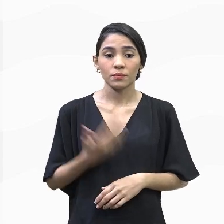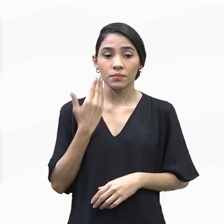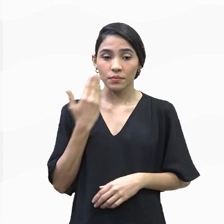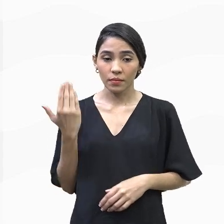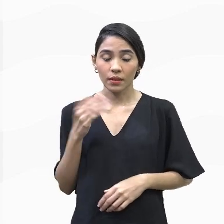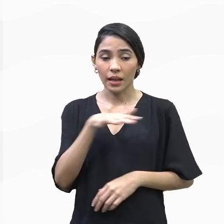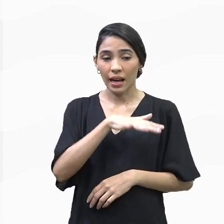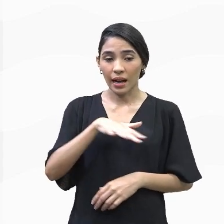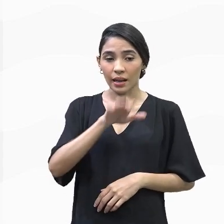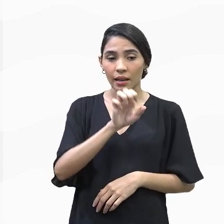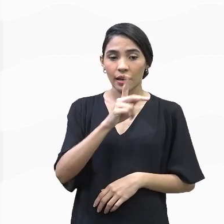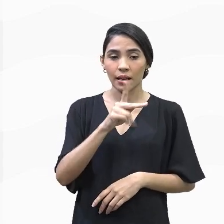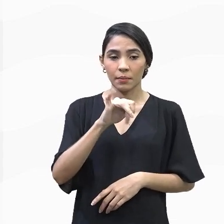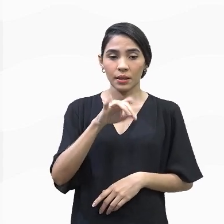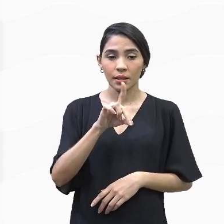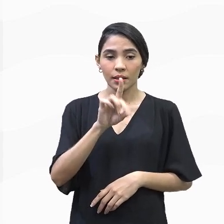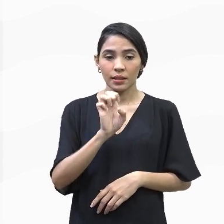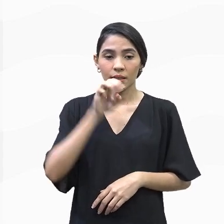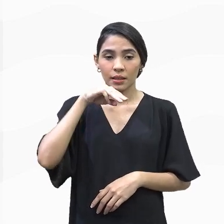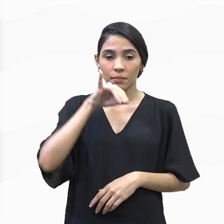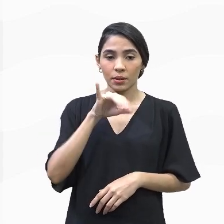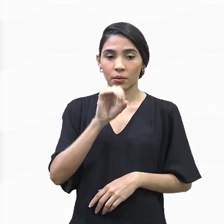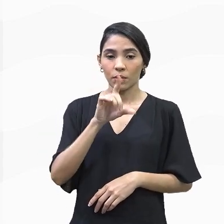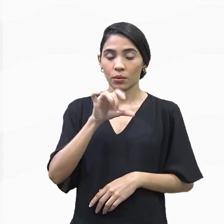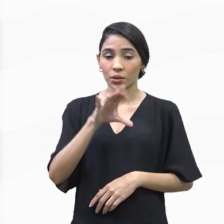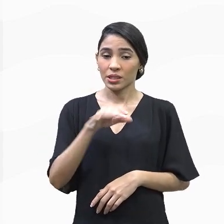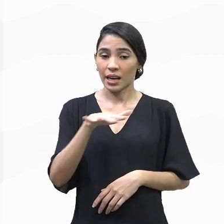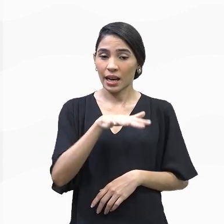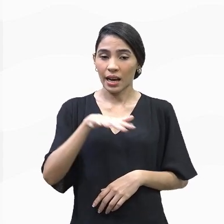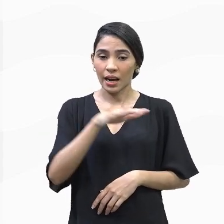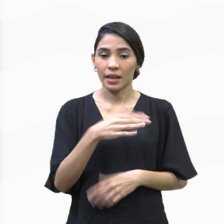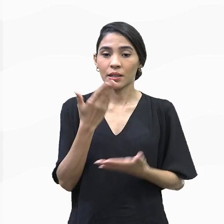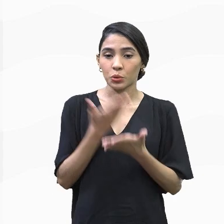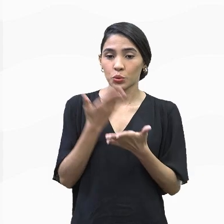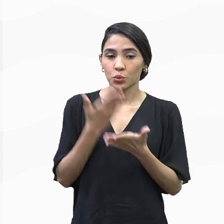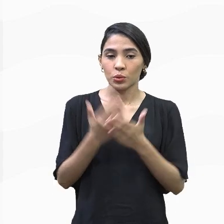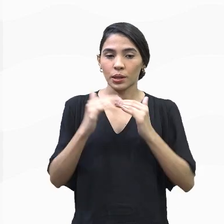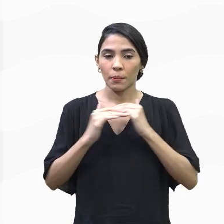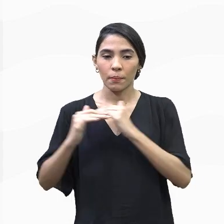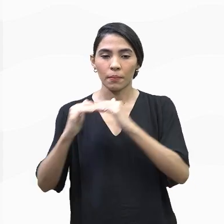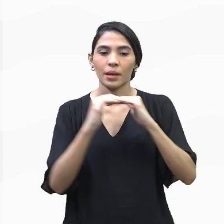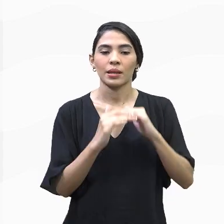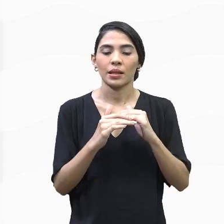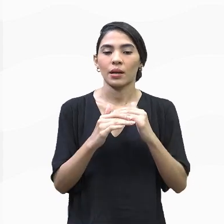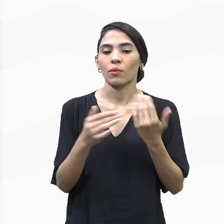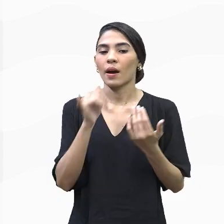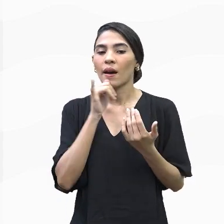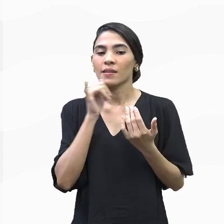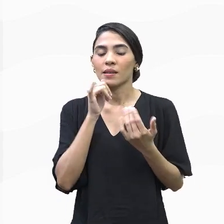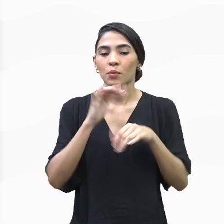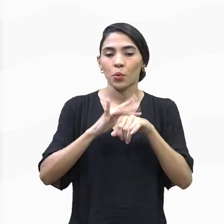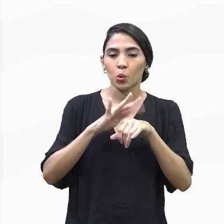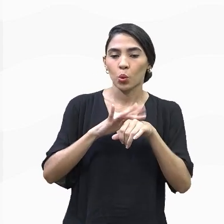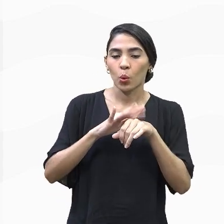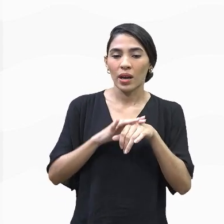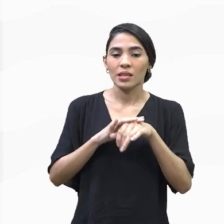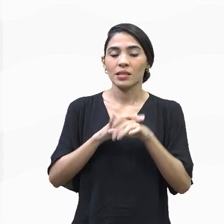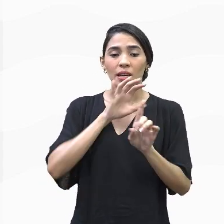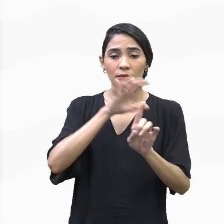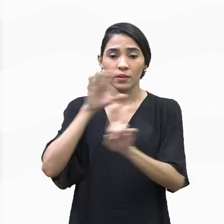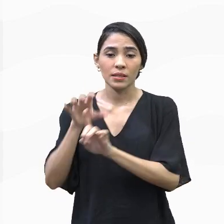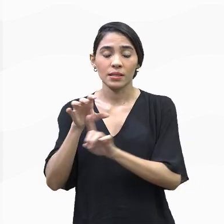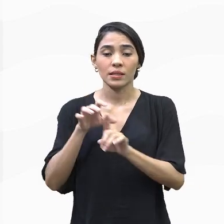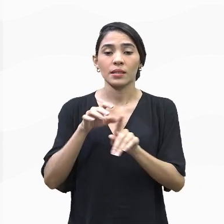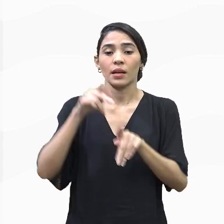Epidemiologia, professor, é a ciência que estuda os padrões da ocorrência de doenças em populações humanas e